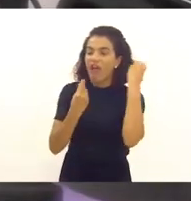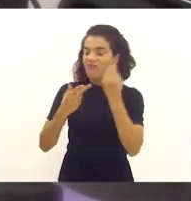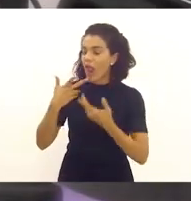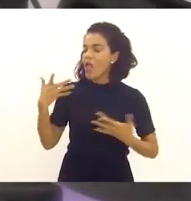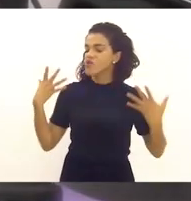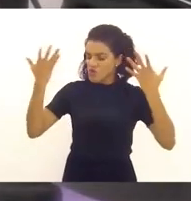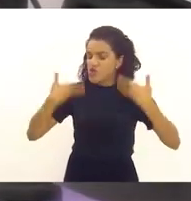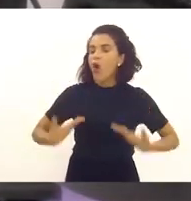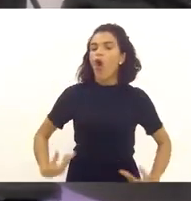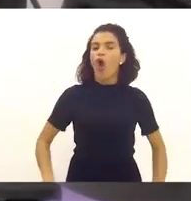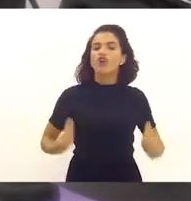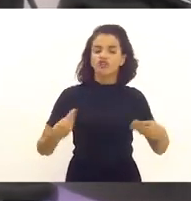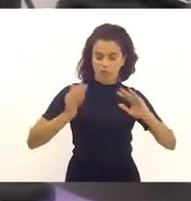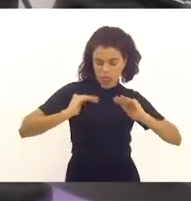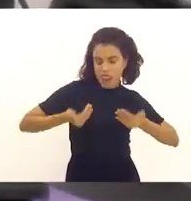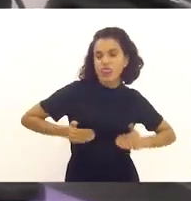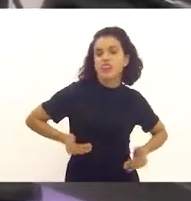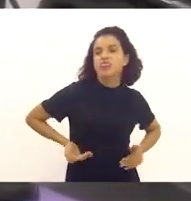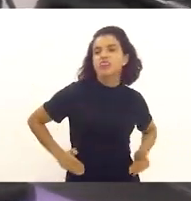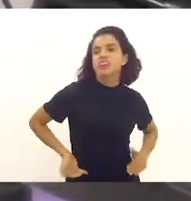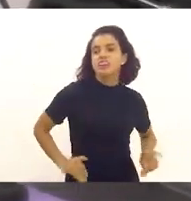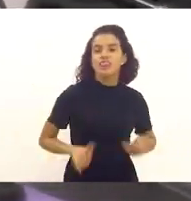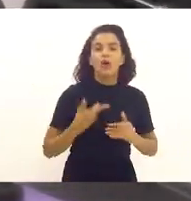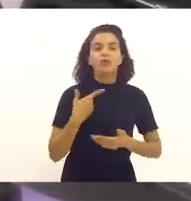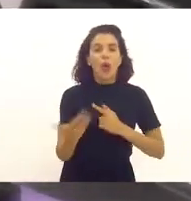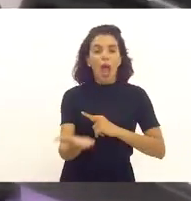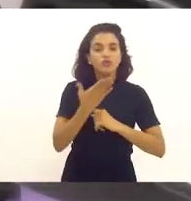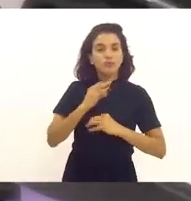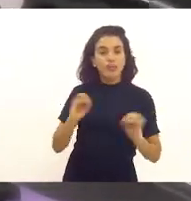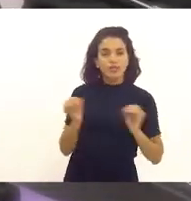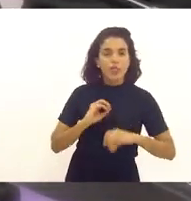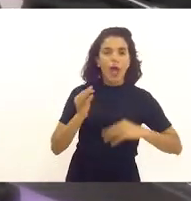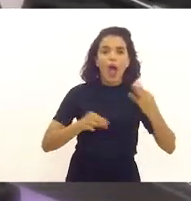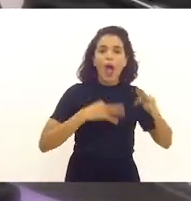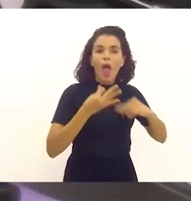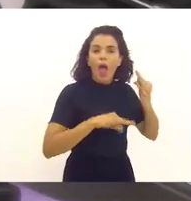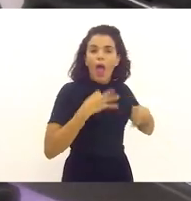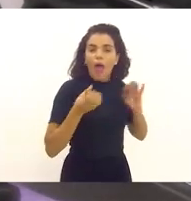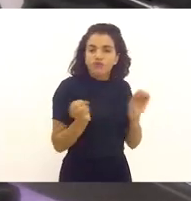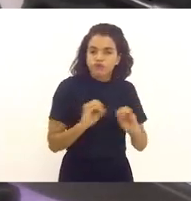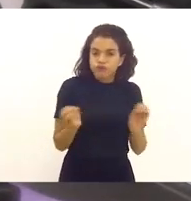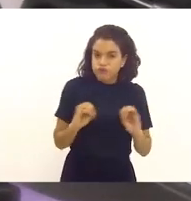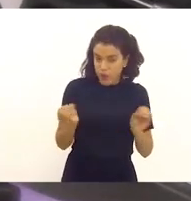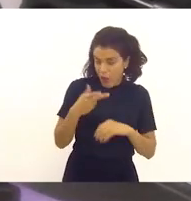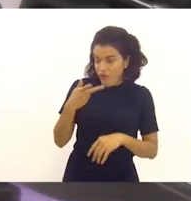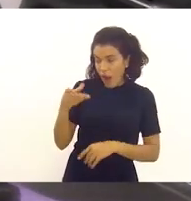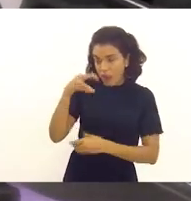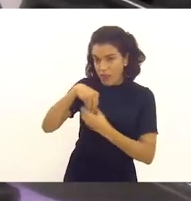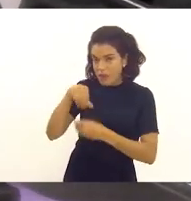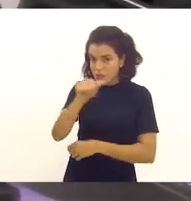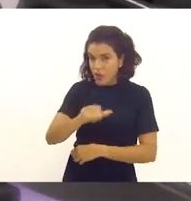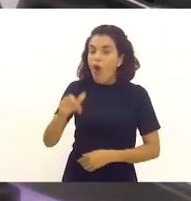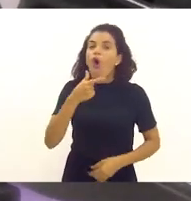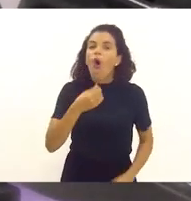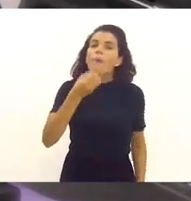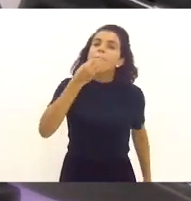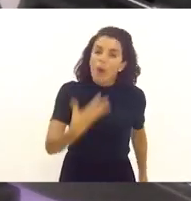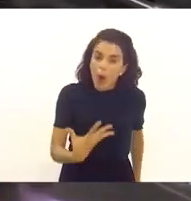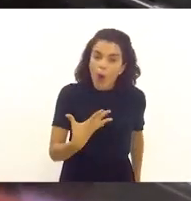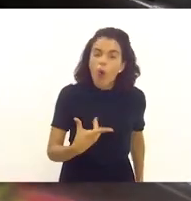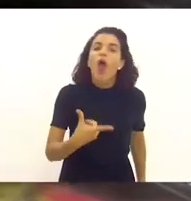que é gostoso e não fala a gente nem chegar no orgasmo nem homem não é Então é eu falo isso lá na associação homem bom